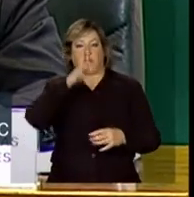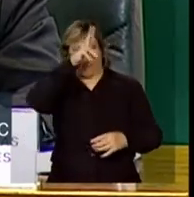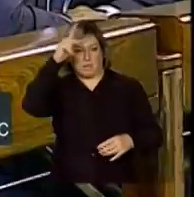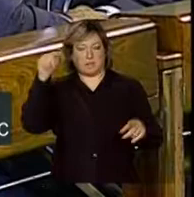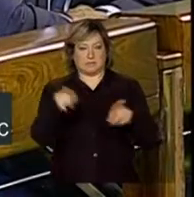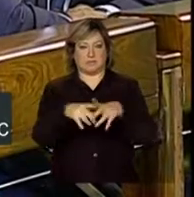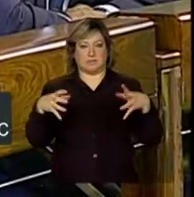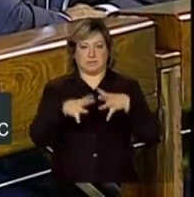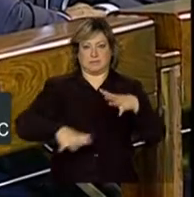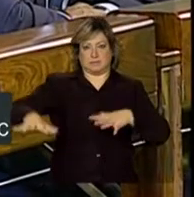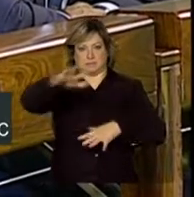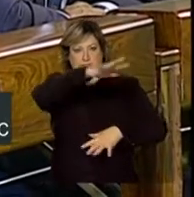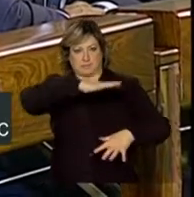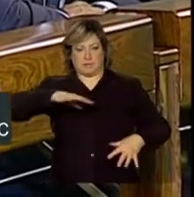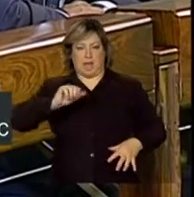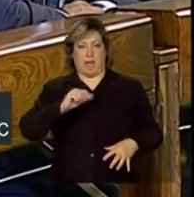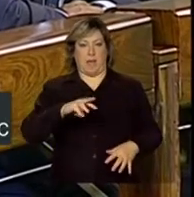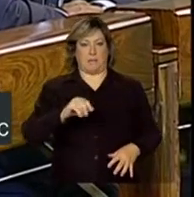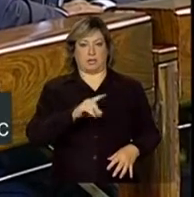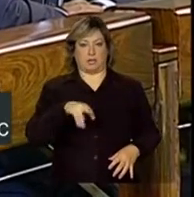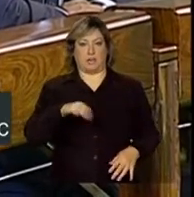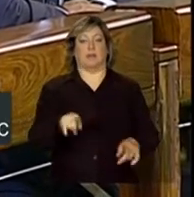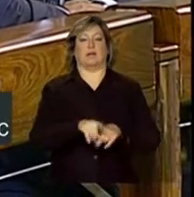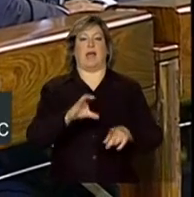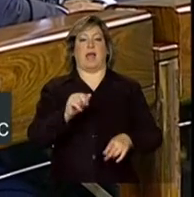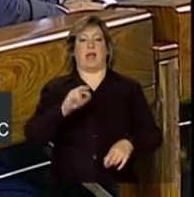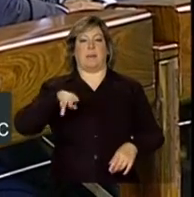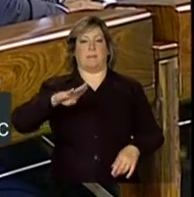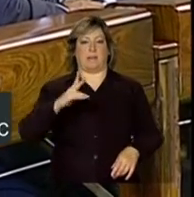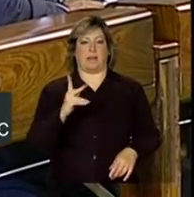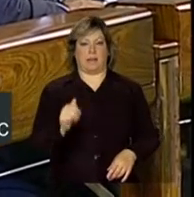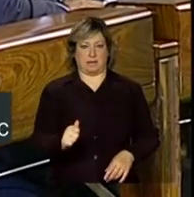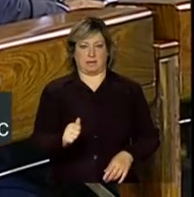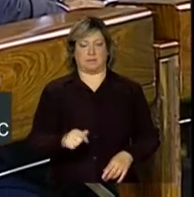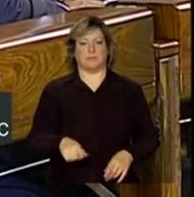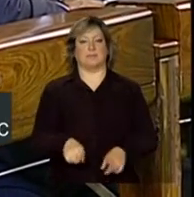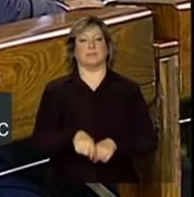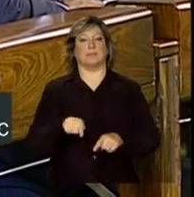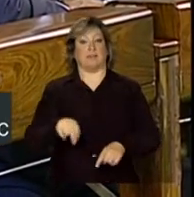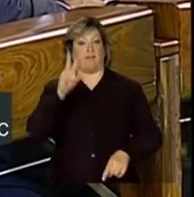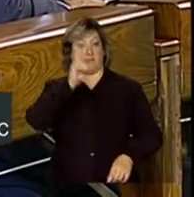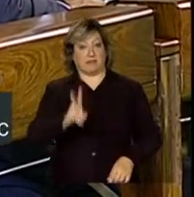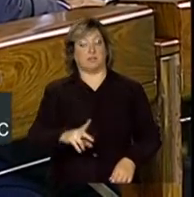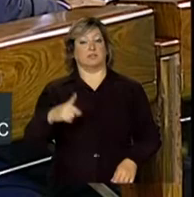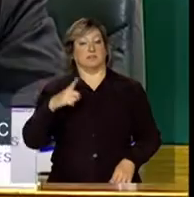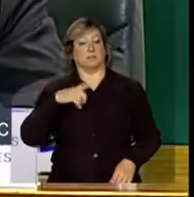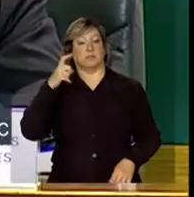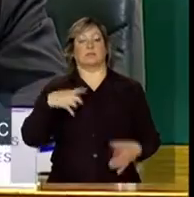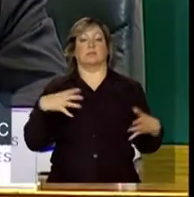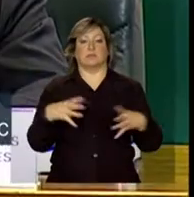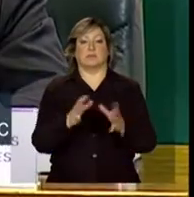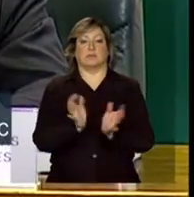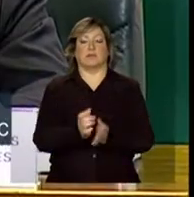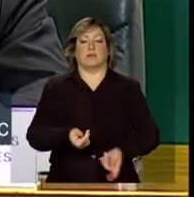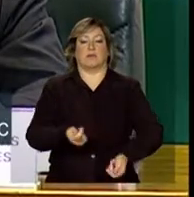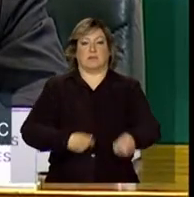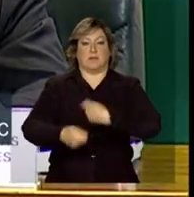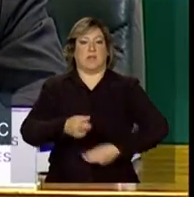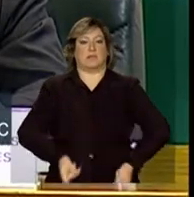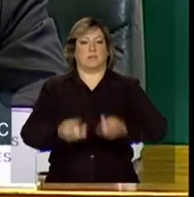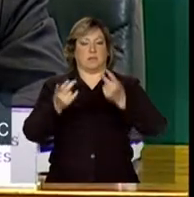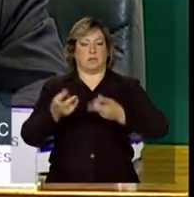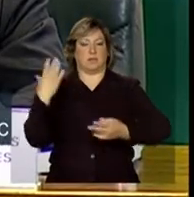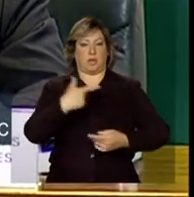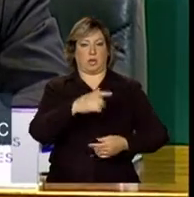caribenha a Venezuela país que registrou no Mundo Maior aumento relativo de importações em 2011 e no primeiro